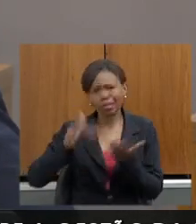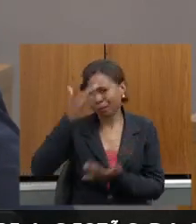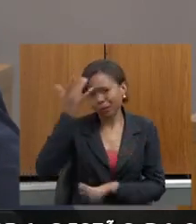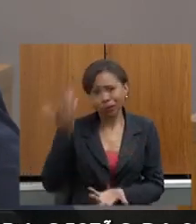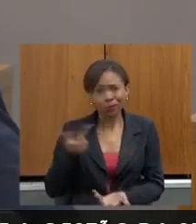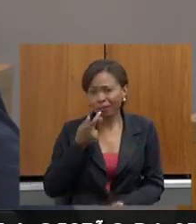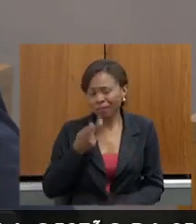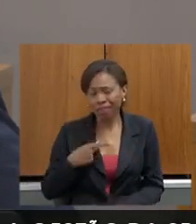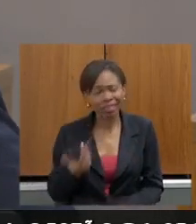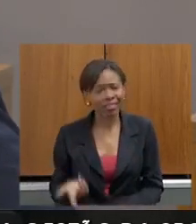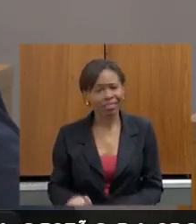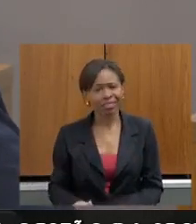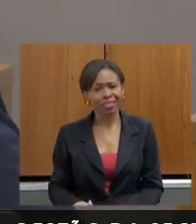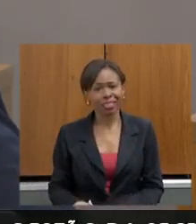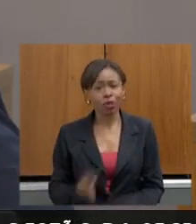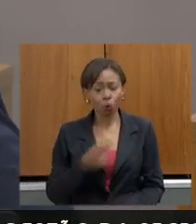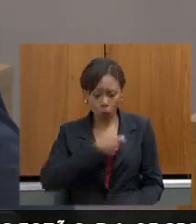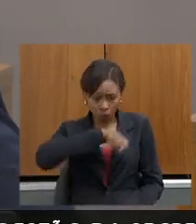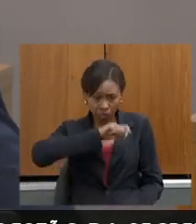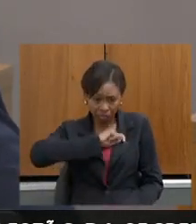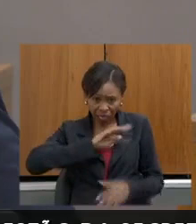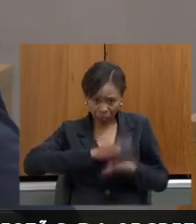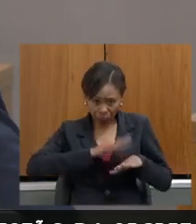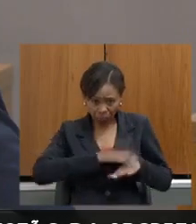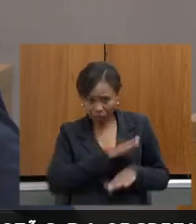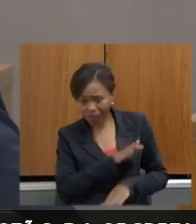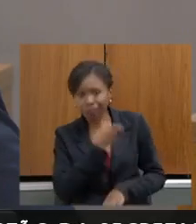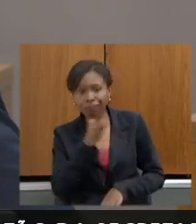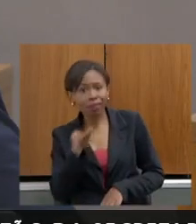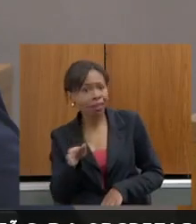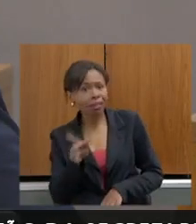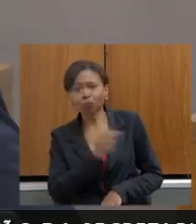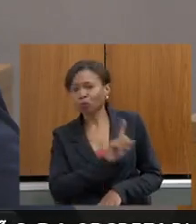não vai ele de trás da